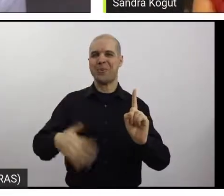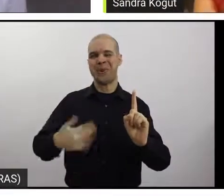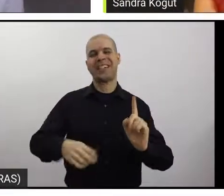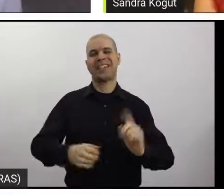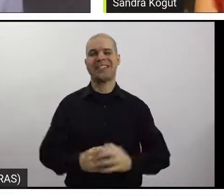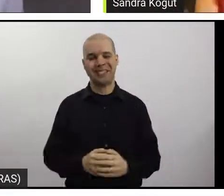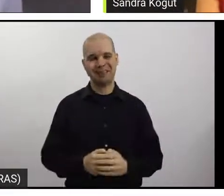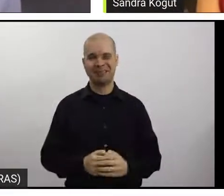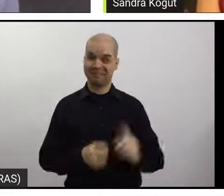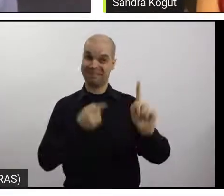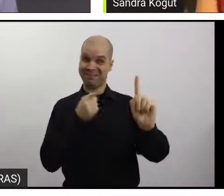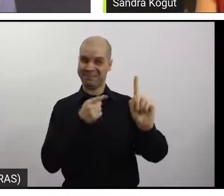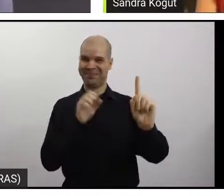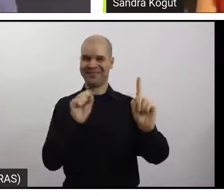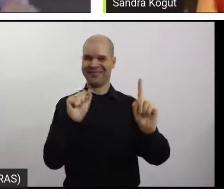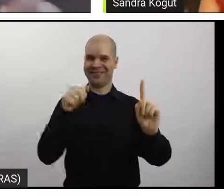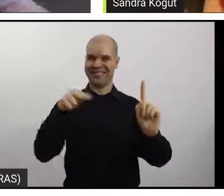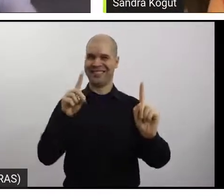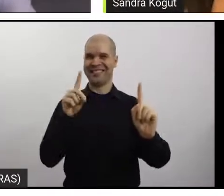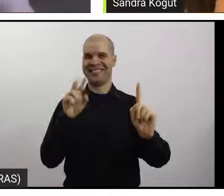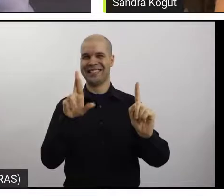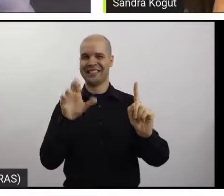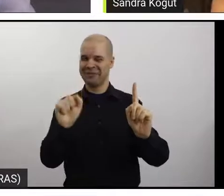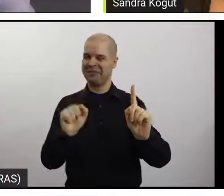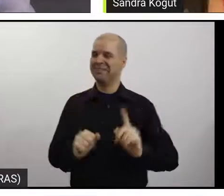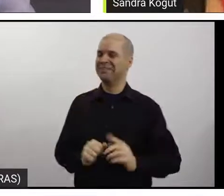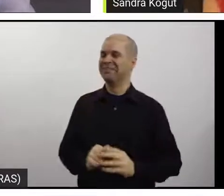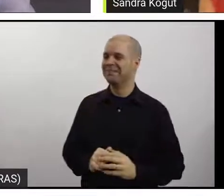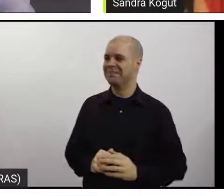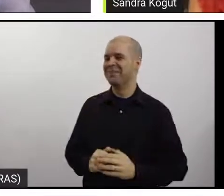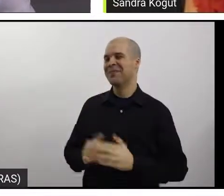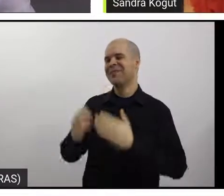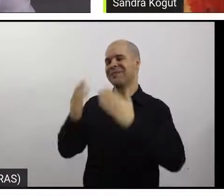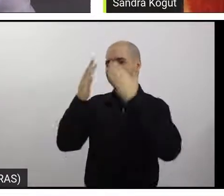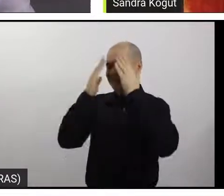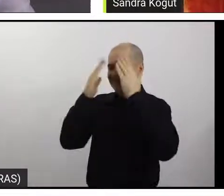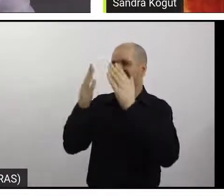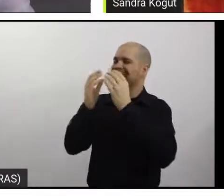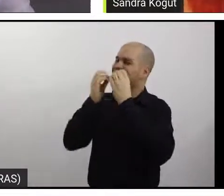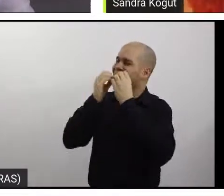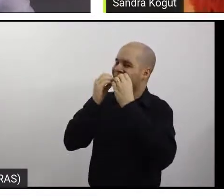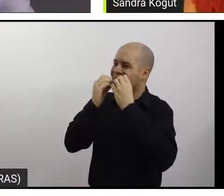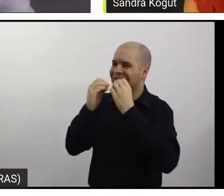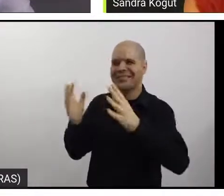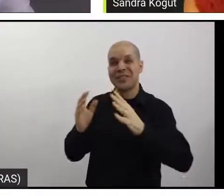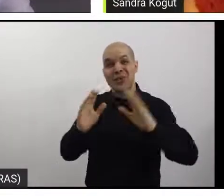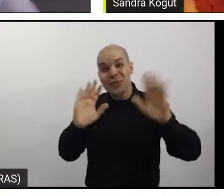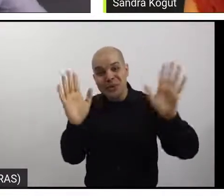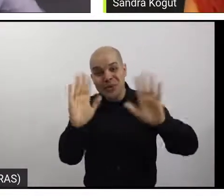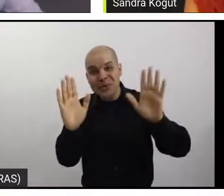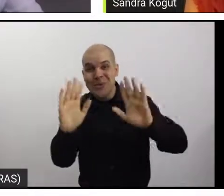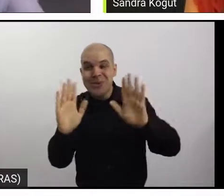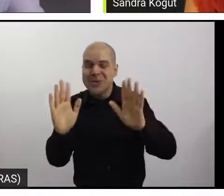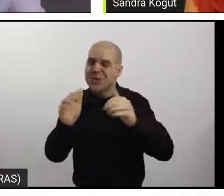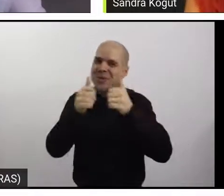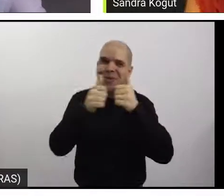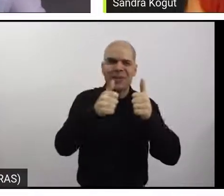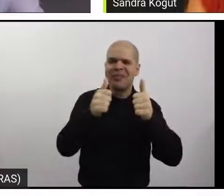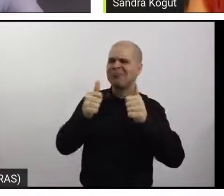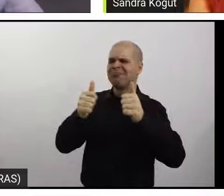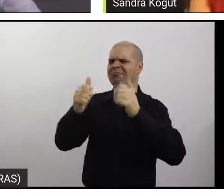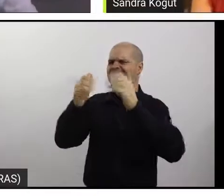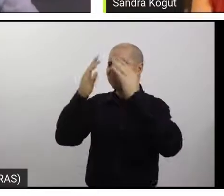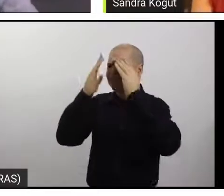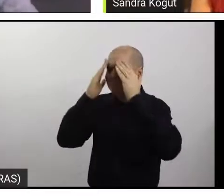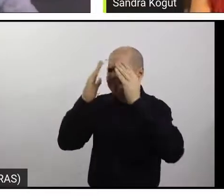Olá, Sandra. Oi, Márcia. Oi, todo mundo. Deixa eu agradecer a você, agradecer